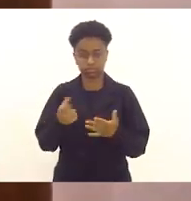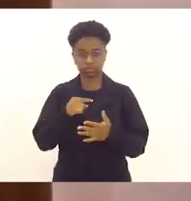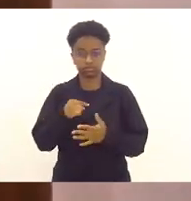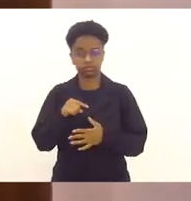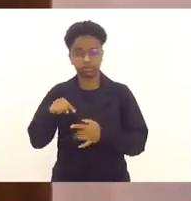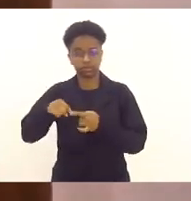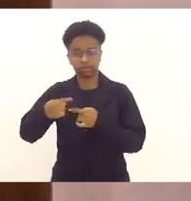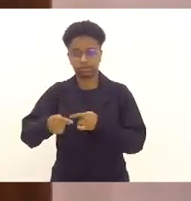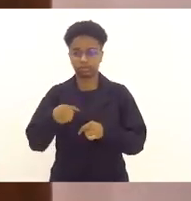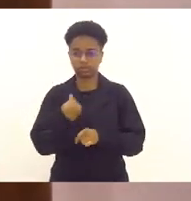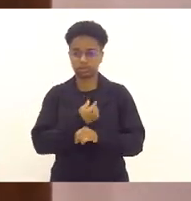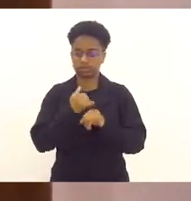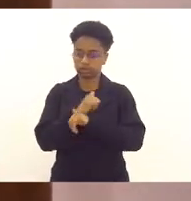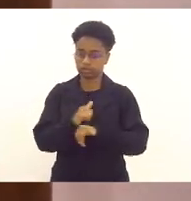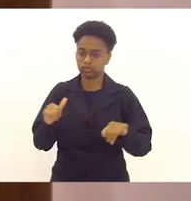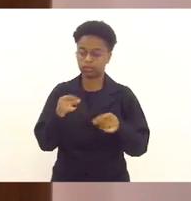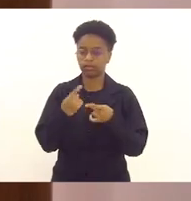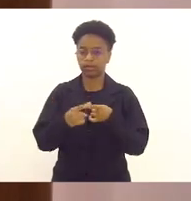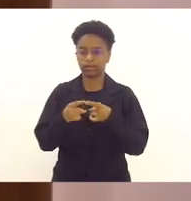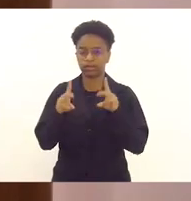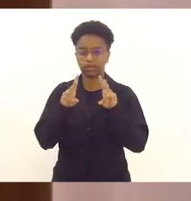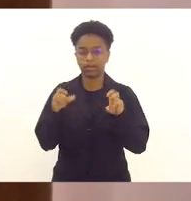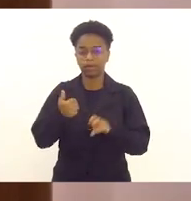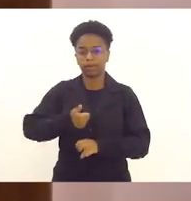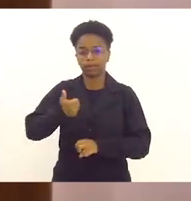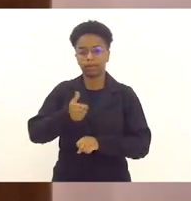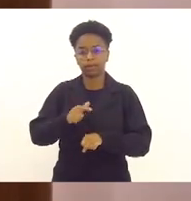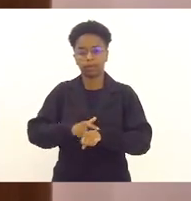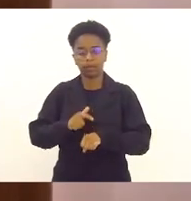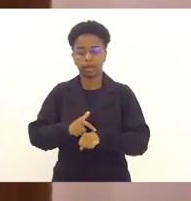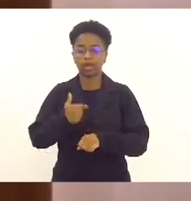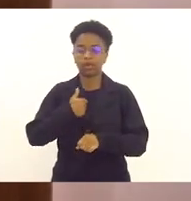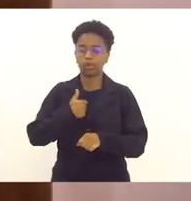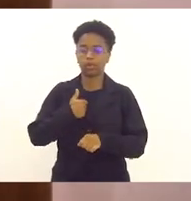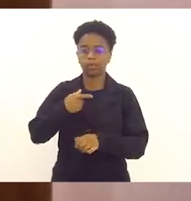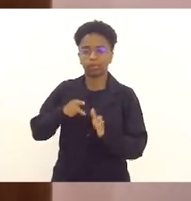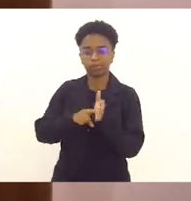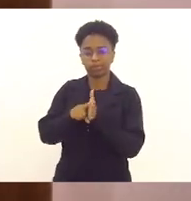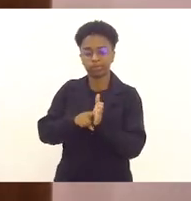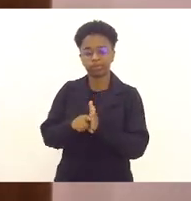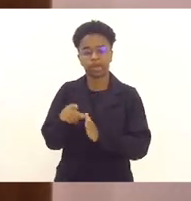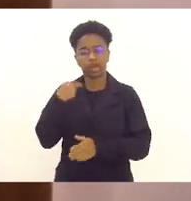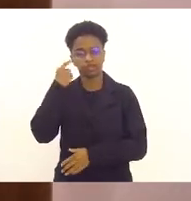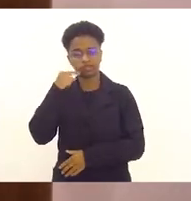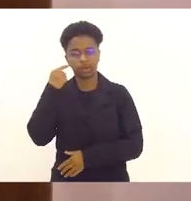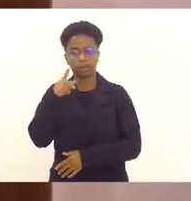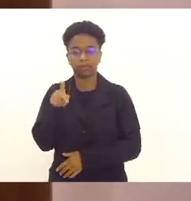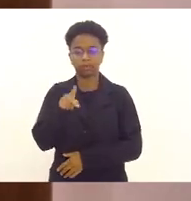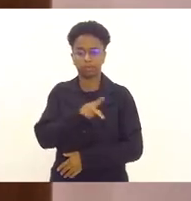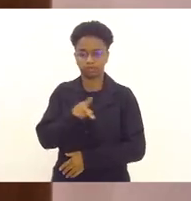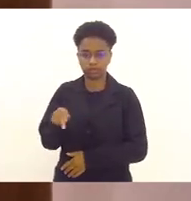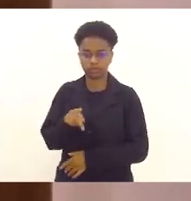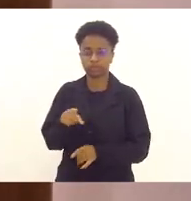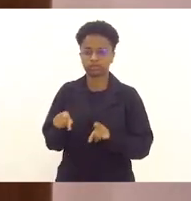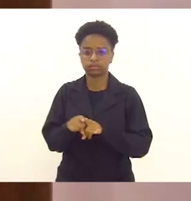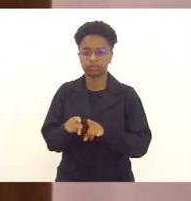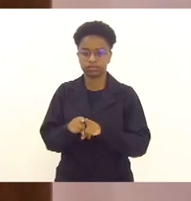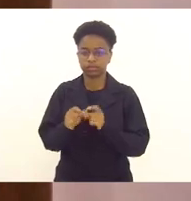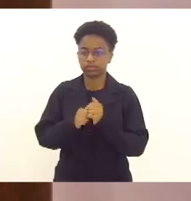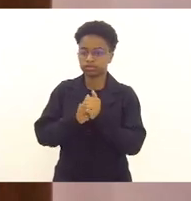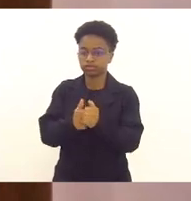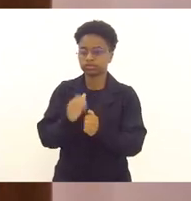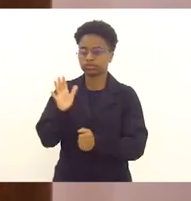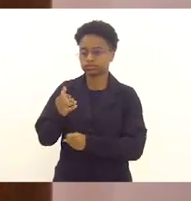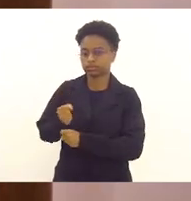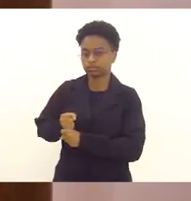essa questão do primeiro momento e eu com pesquisadora como advogada como professora acompanha isso há muitos anos hoje a gente precisa